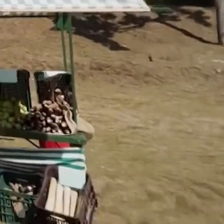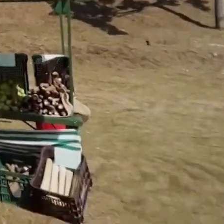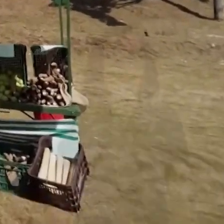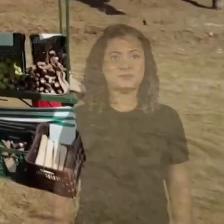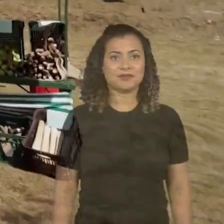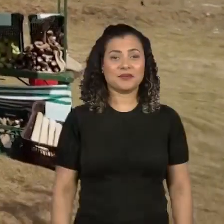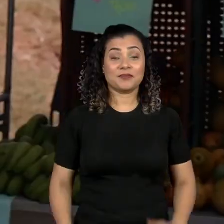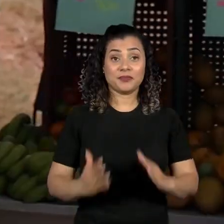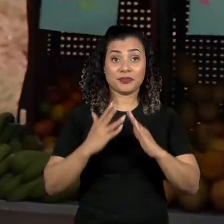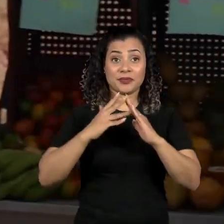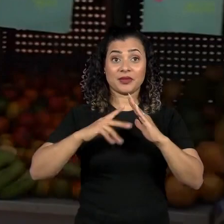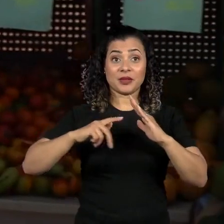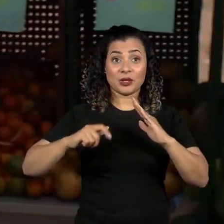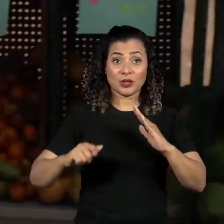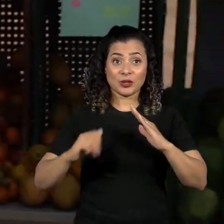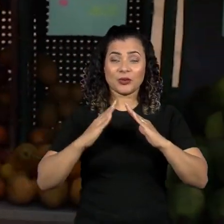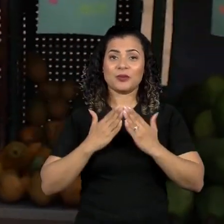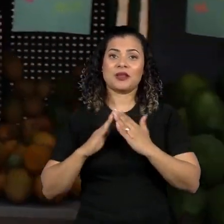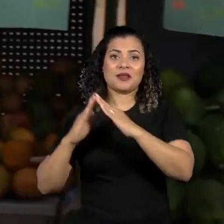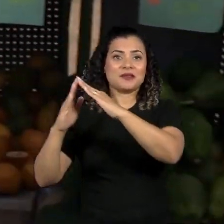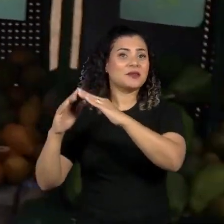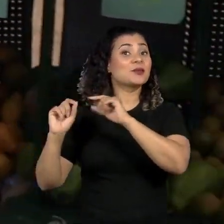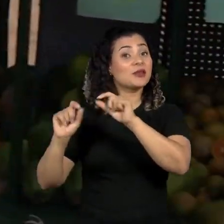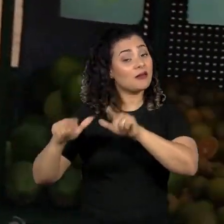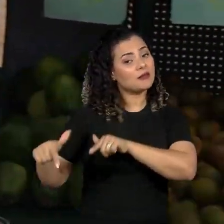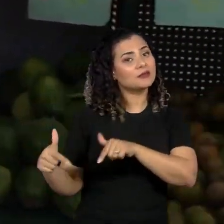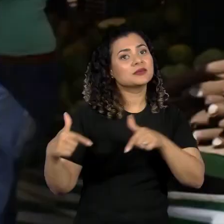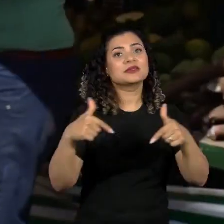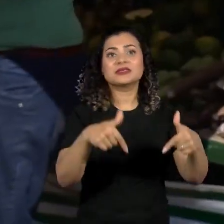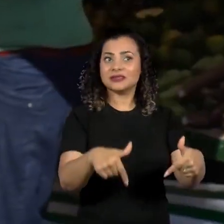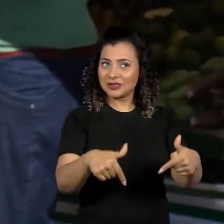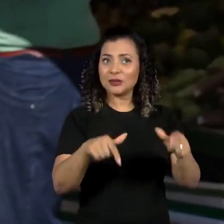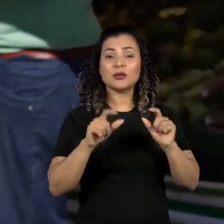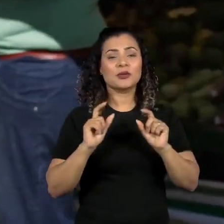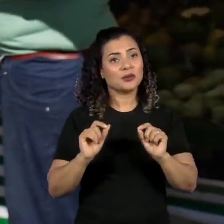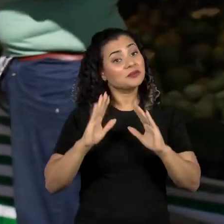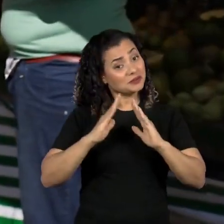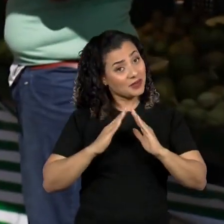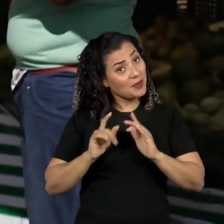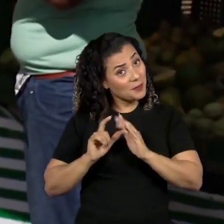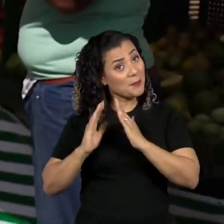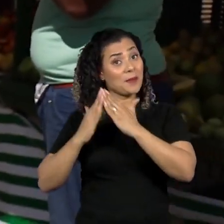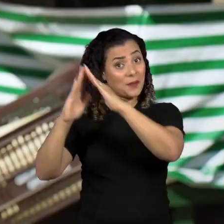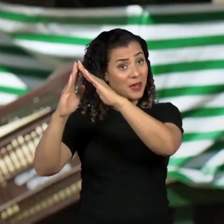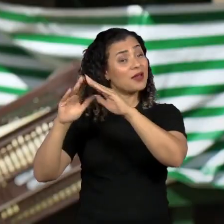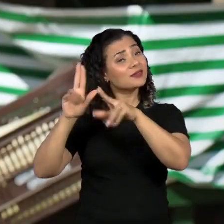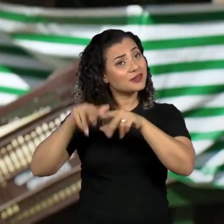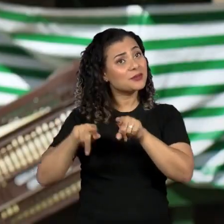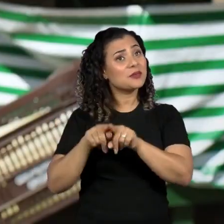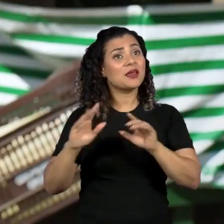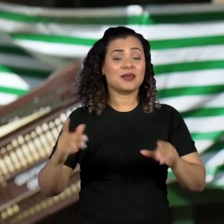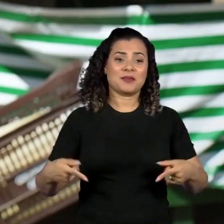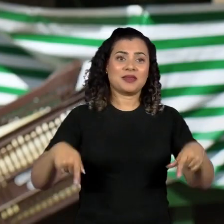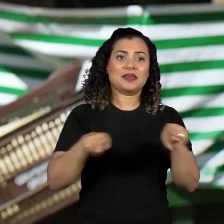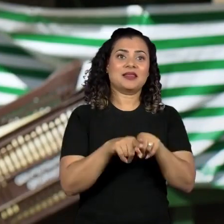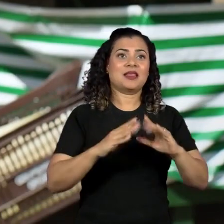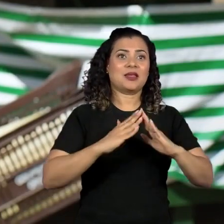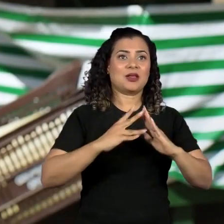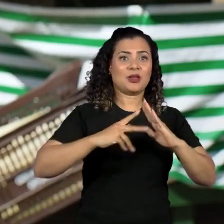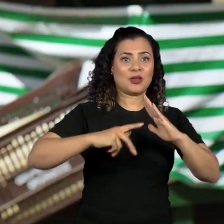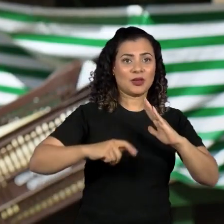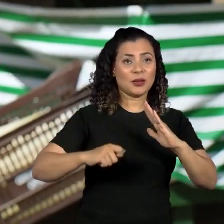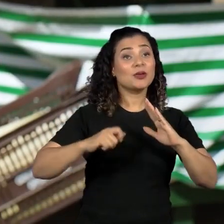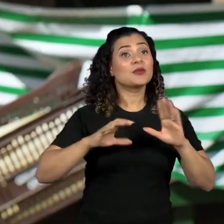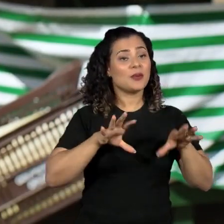Quilombo Quebrada é uma iniciativa produzida pela Quebrada e pelo Quilombo. É uma iniciativa que une esses